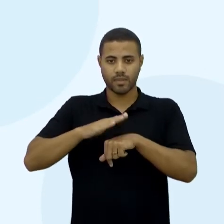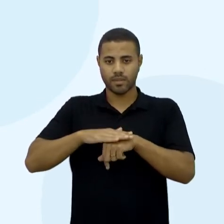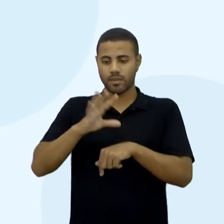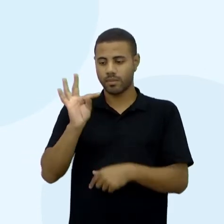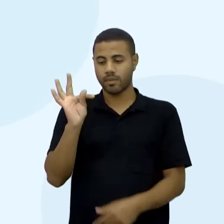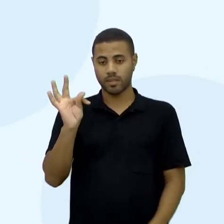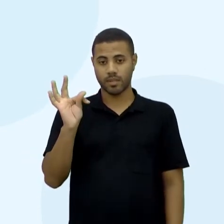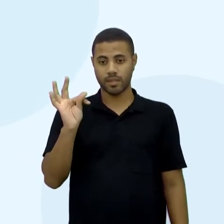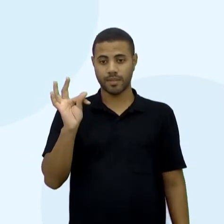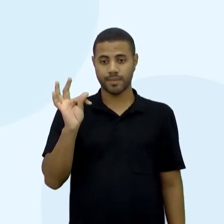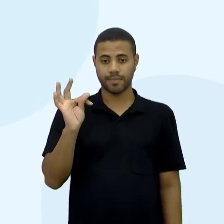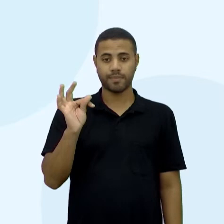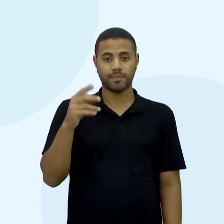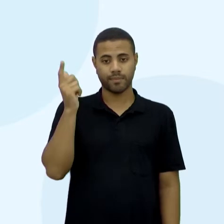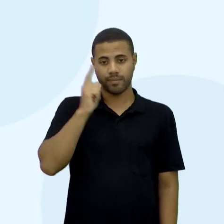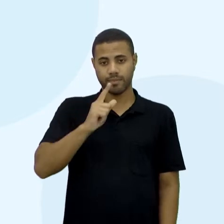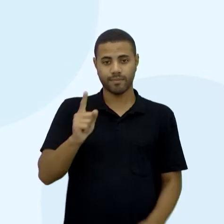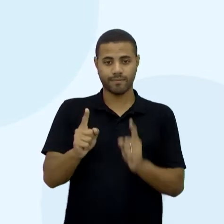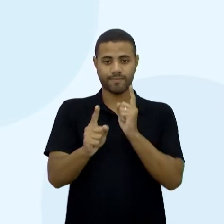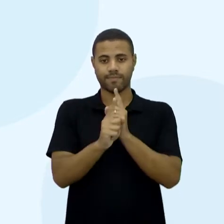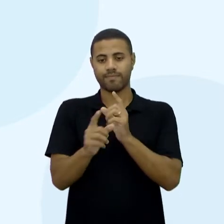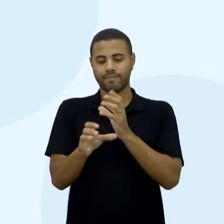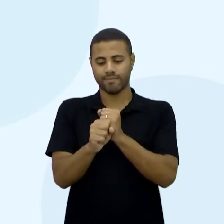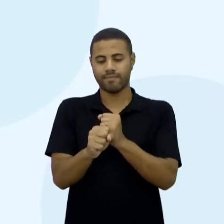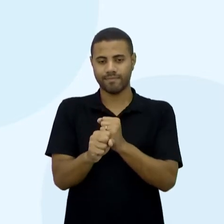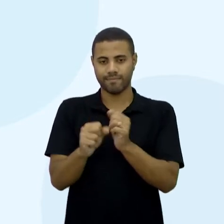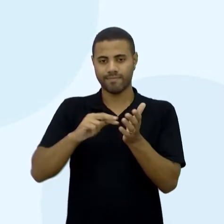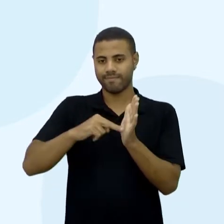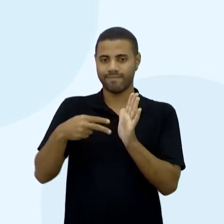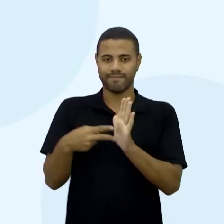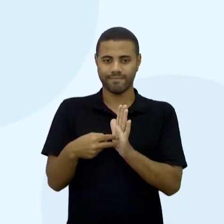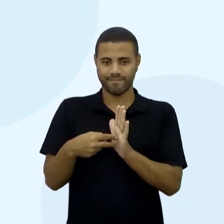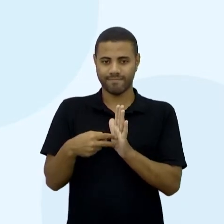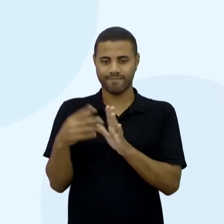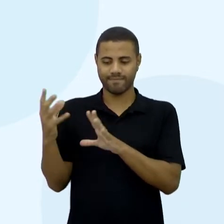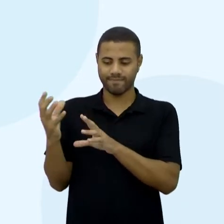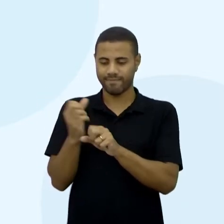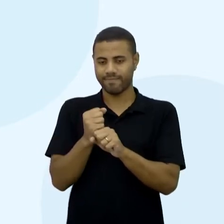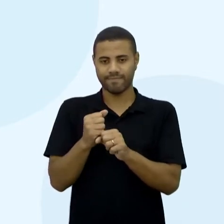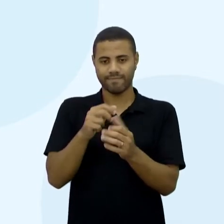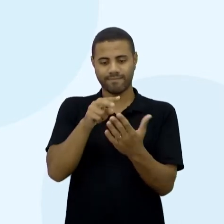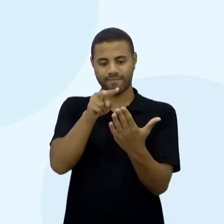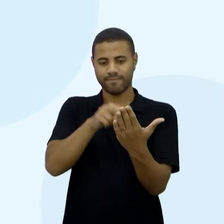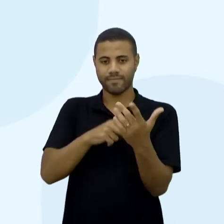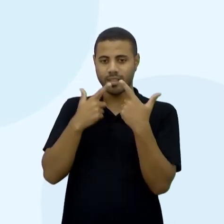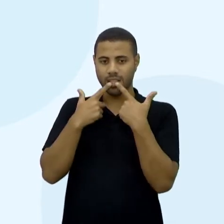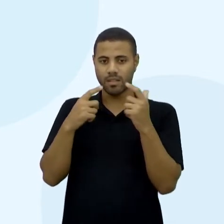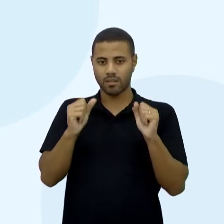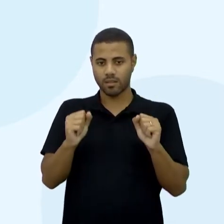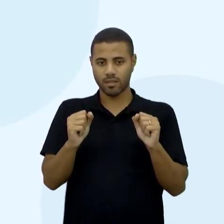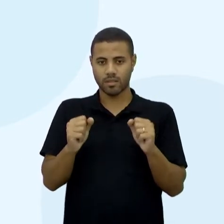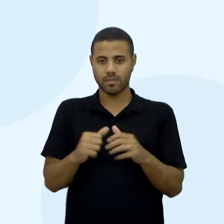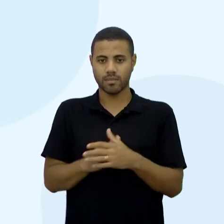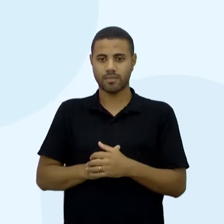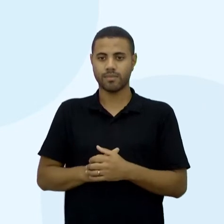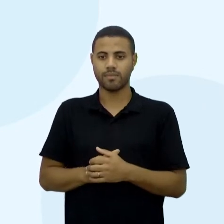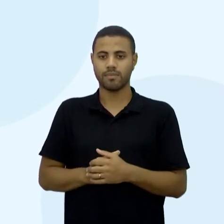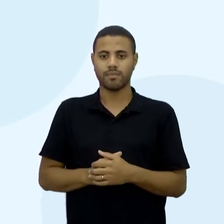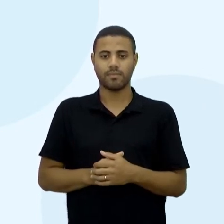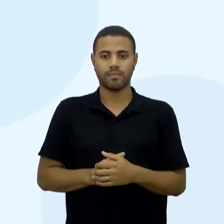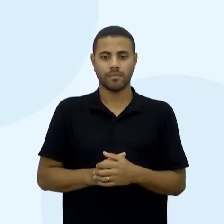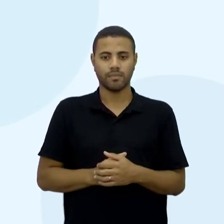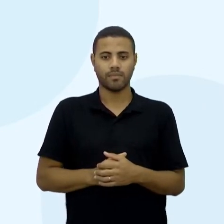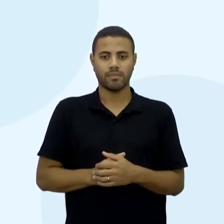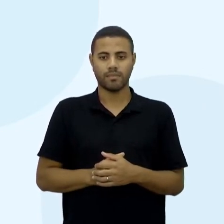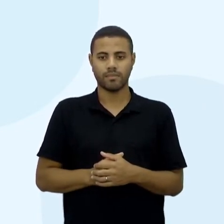você consegue achar a posição. Tá certo? É isso que significa toda essa escrita aí. Então, eu escrevi assim, ó. Essa é a expressão